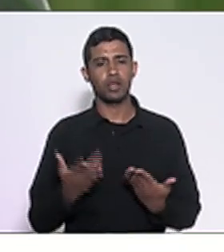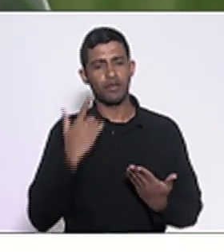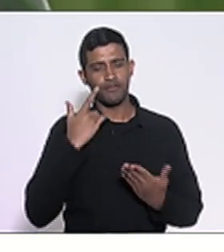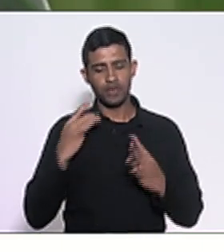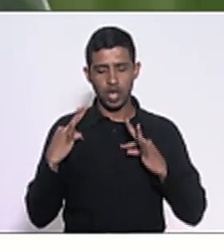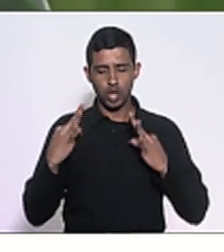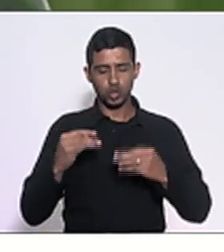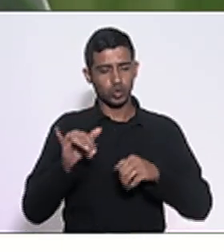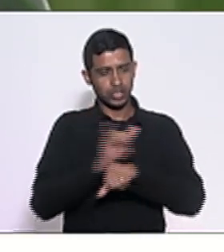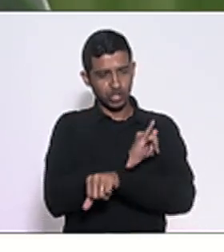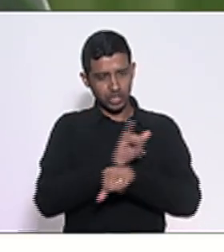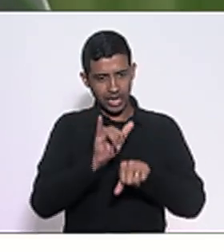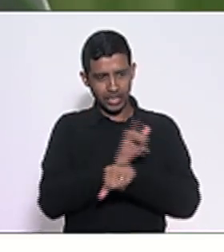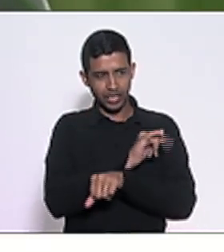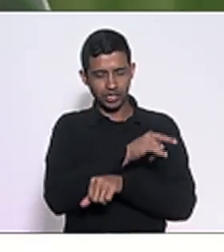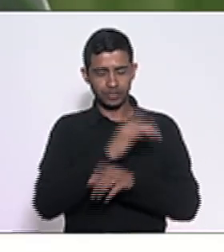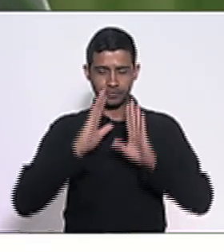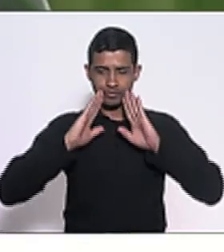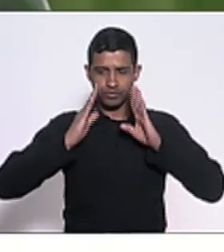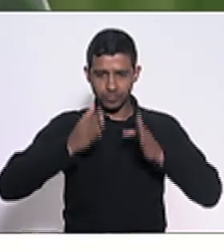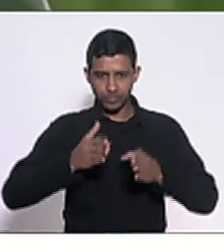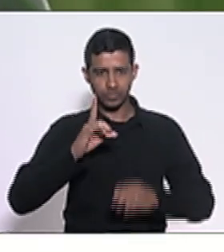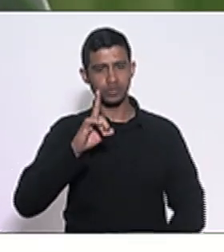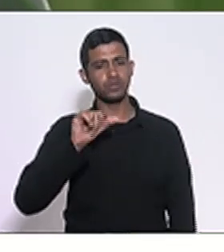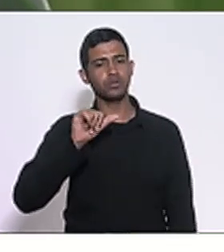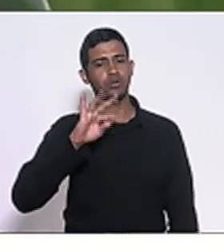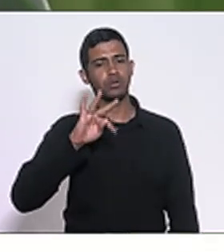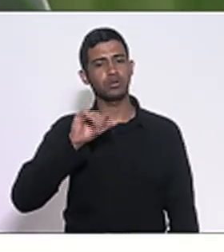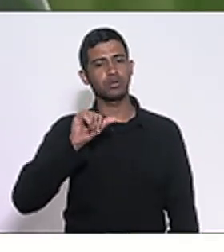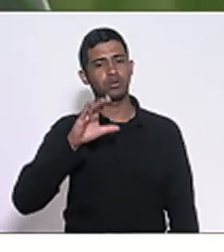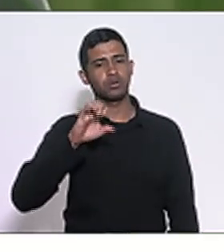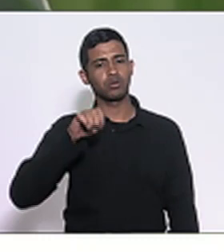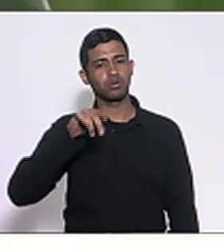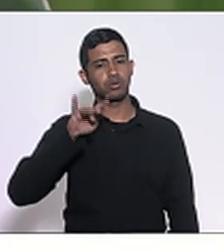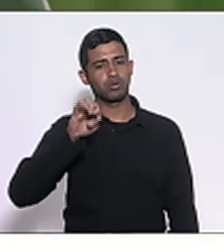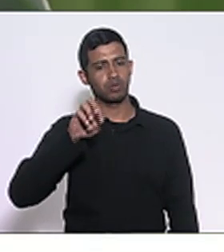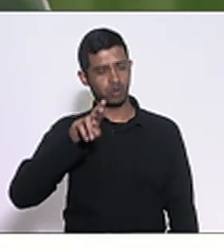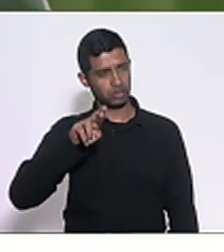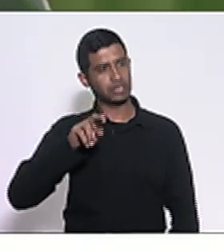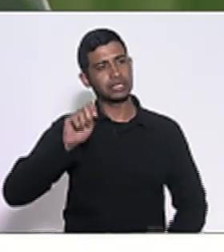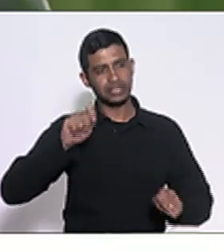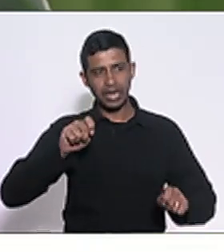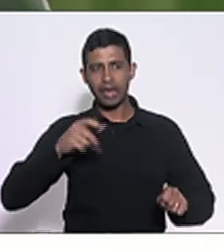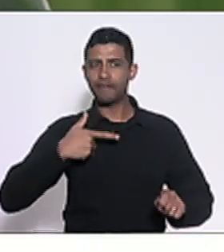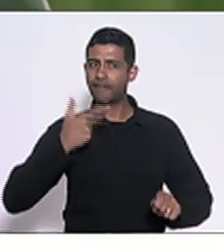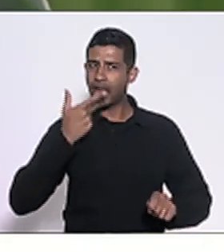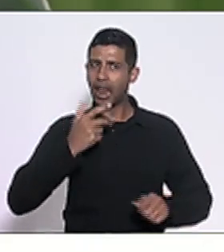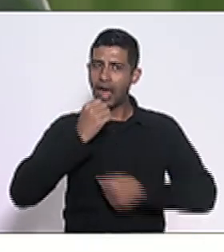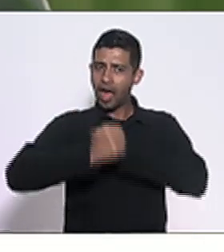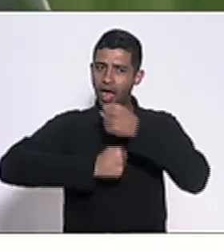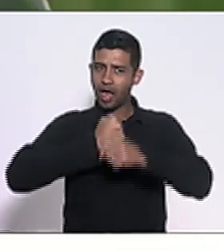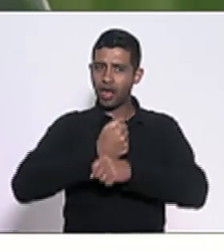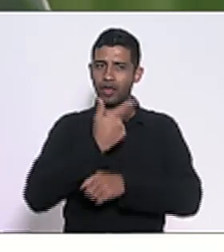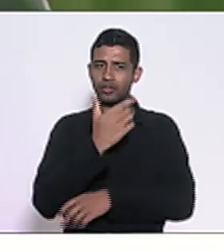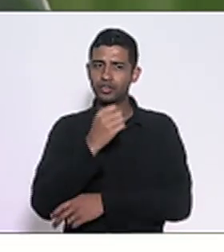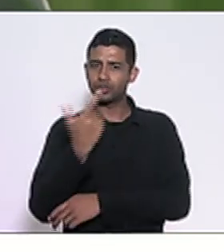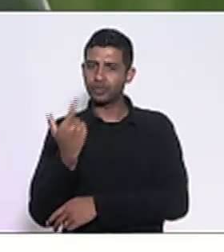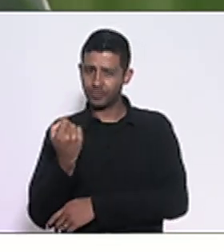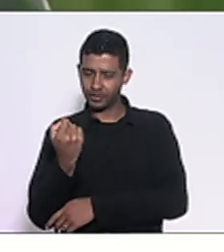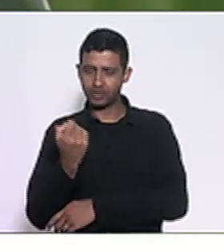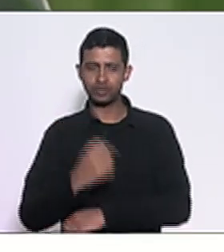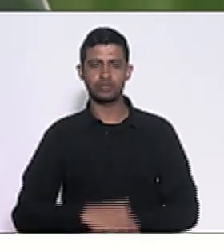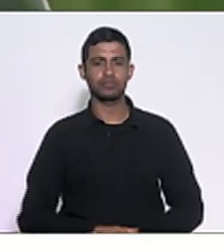estratégia subsequente ela é baseada no data center. Então, podemos já falar para 2020. Com o data center em